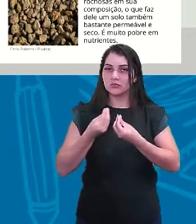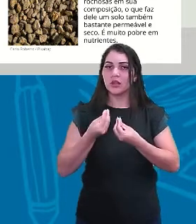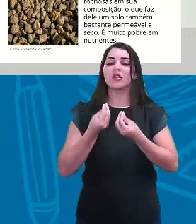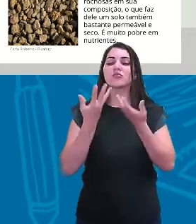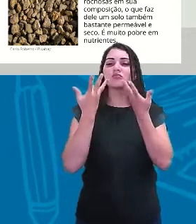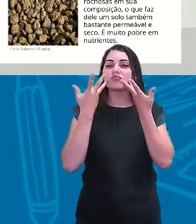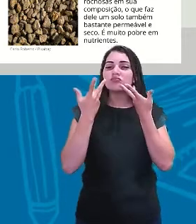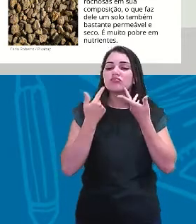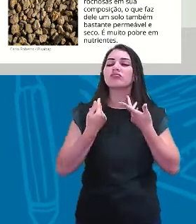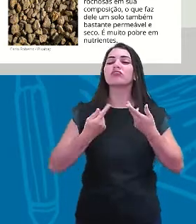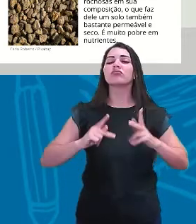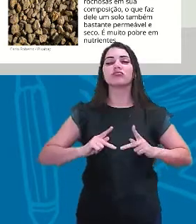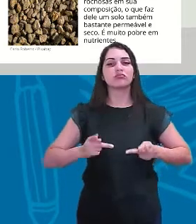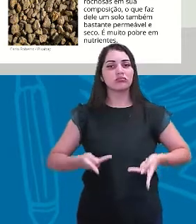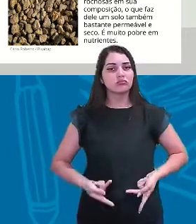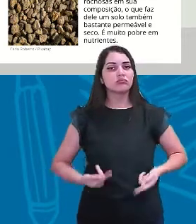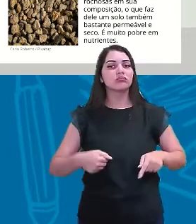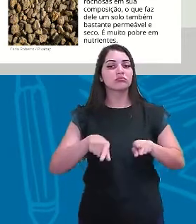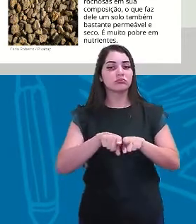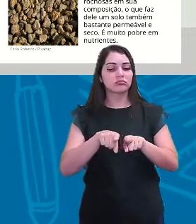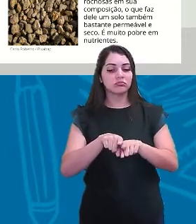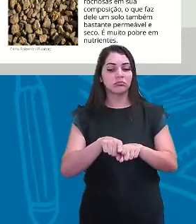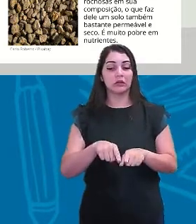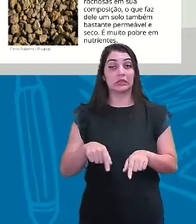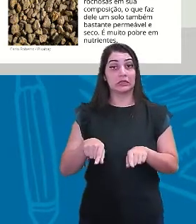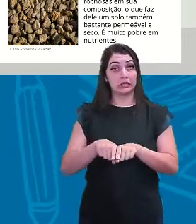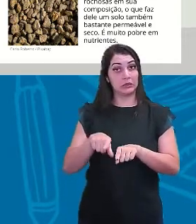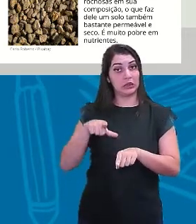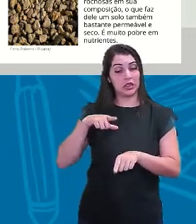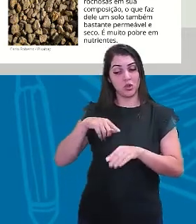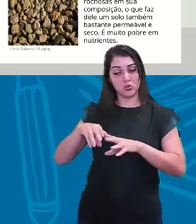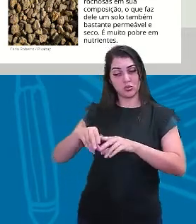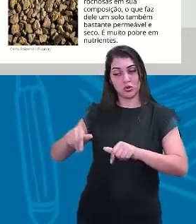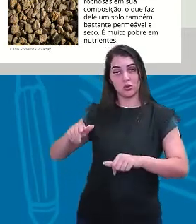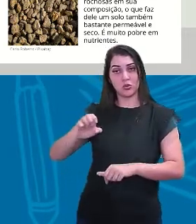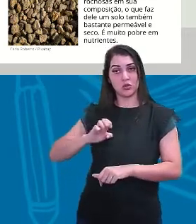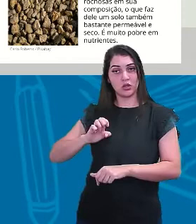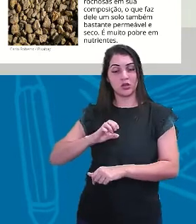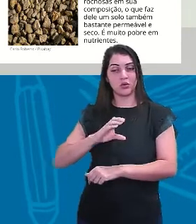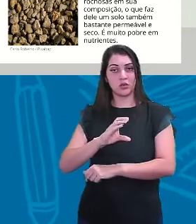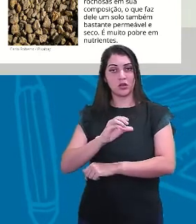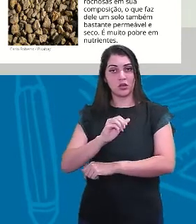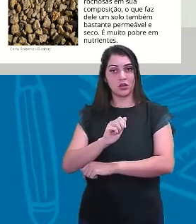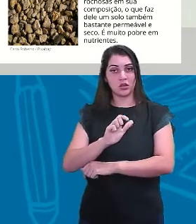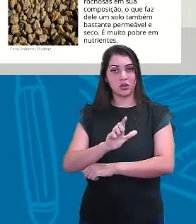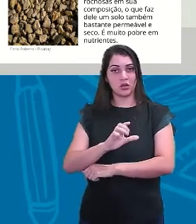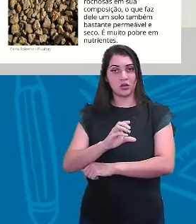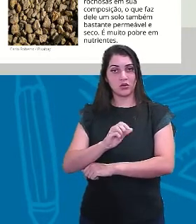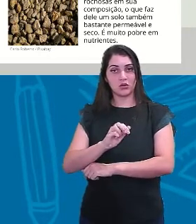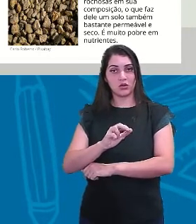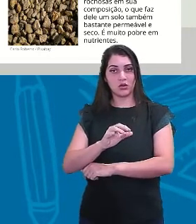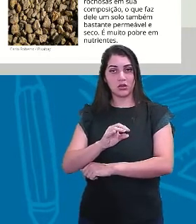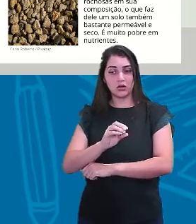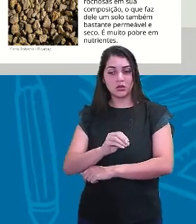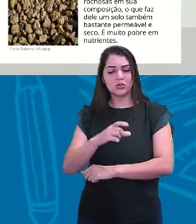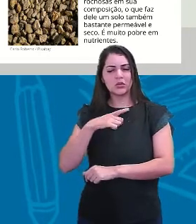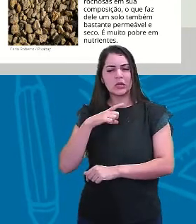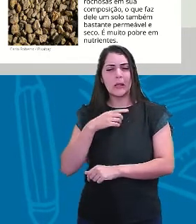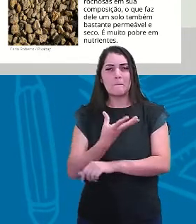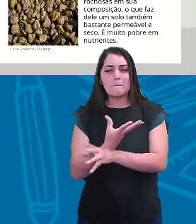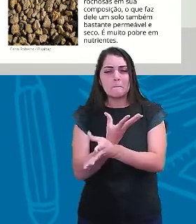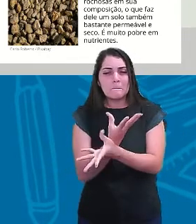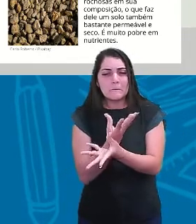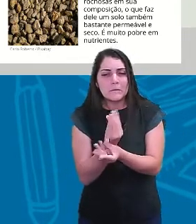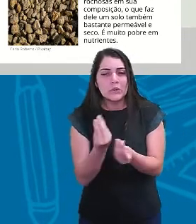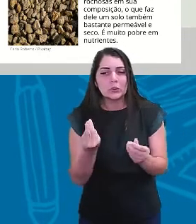animais. Solo rico em calcário. Tem muitas partículas rochosas, muito pedregoso, muitas pedrinhas, certo? Em